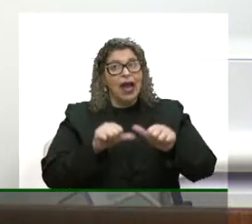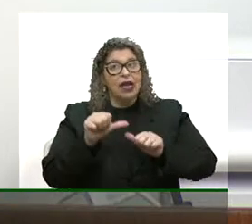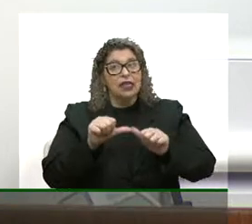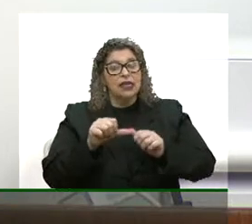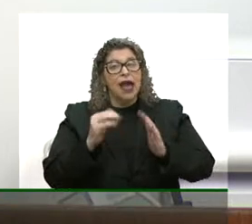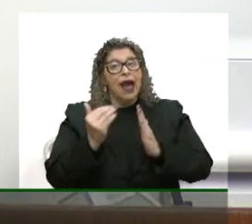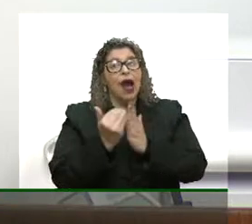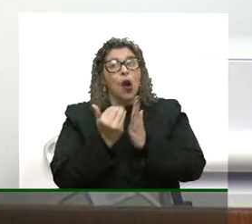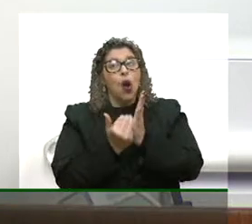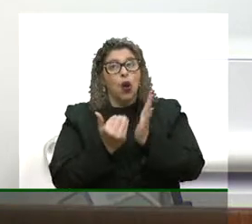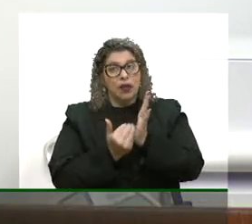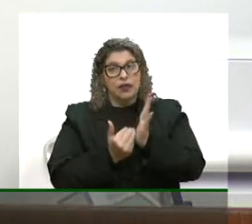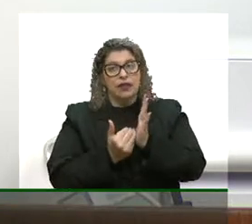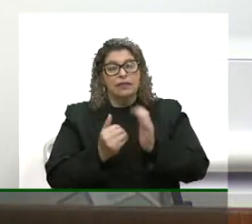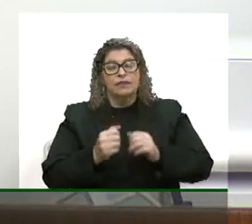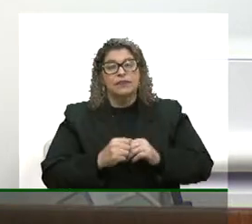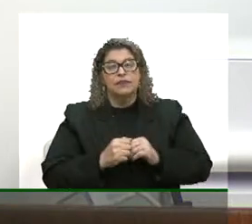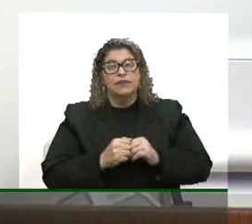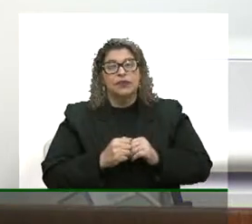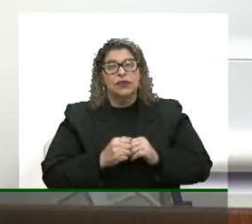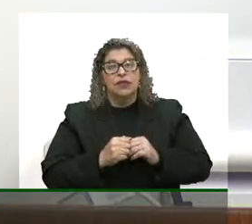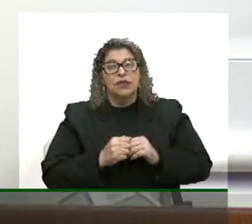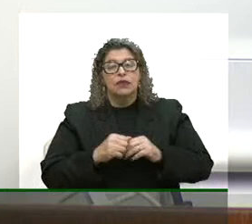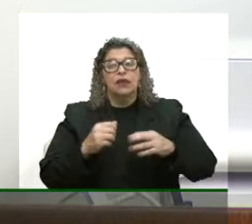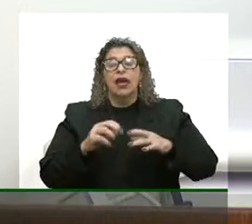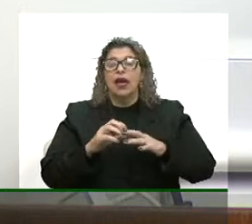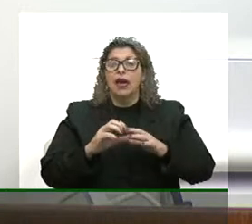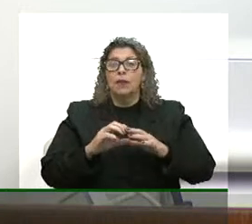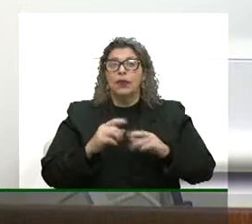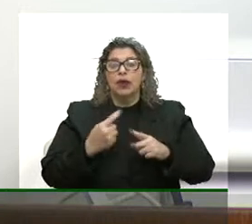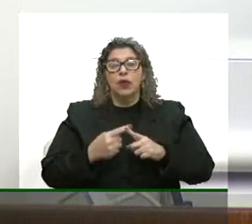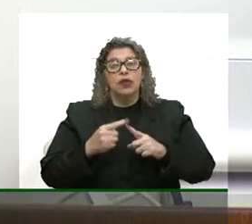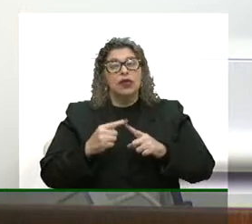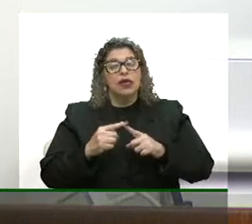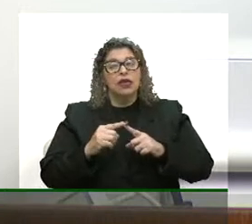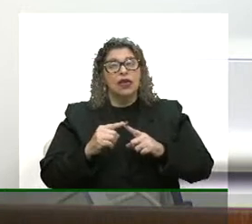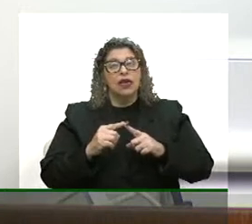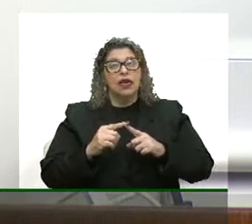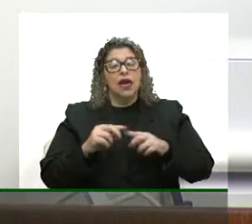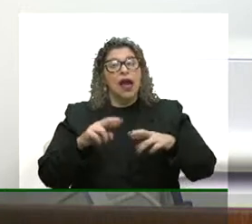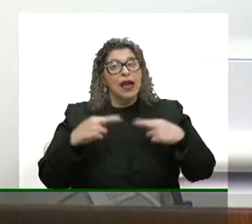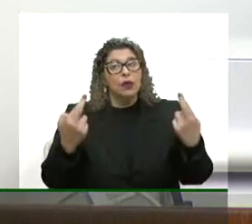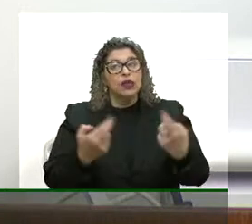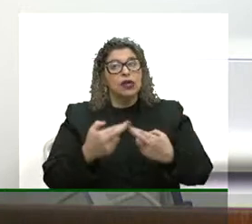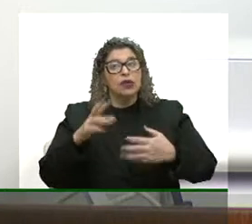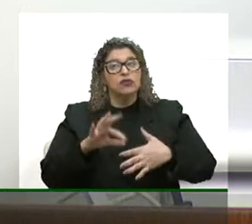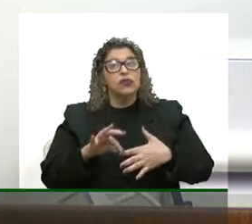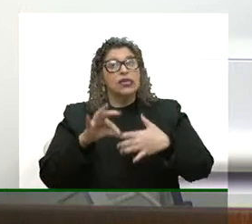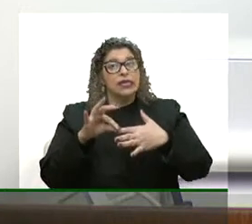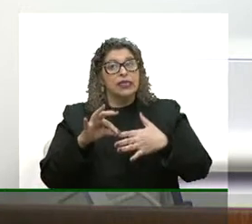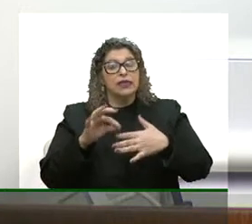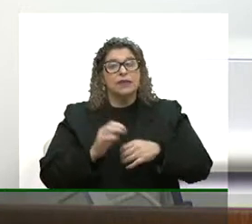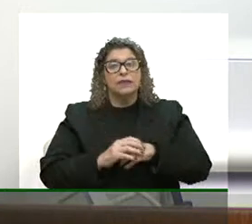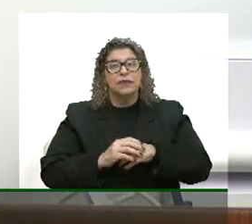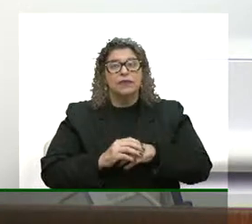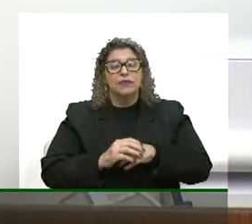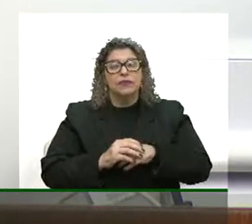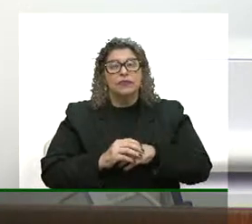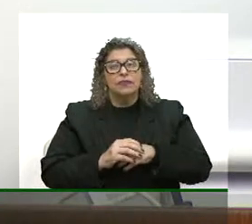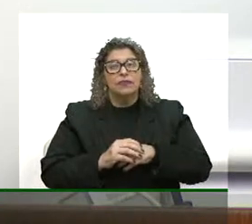após os demais projetos que constam na ordem do dia informada